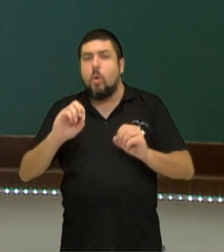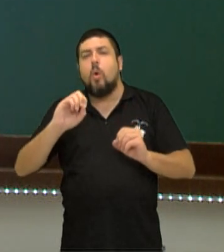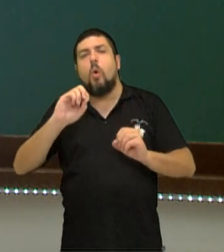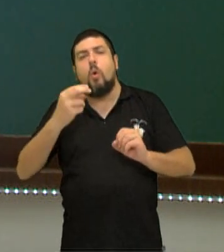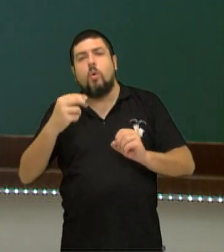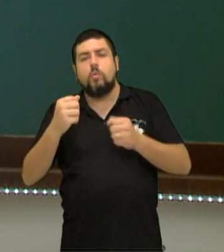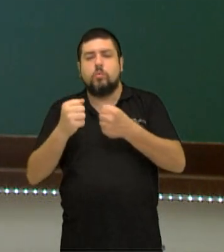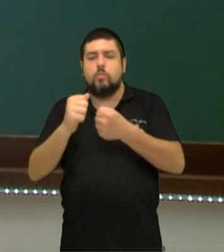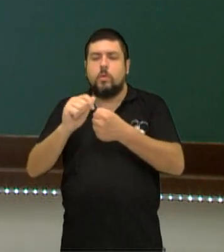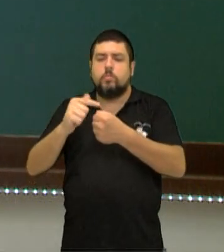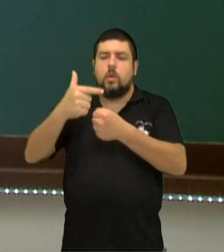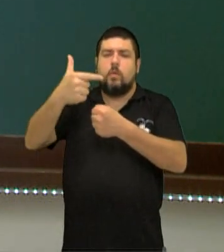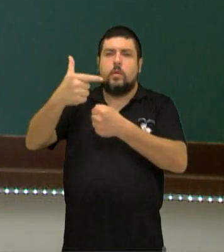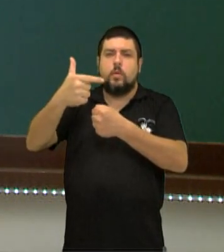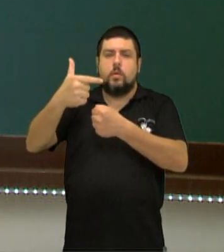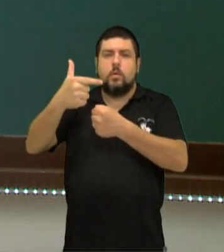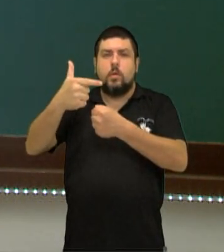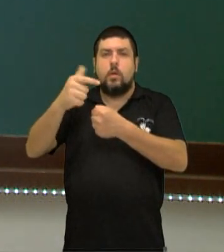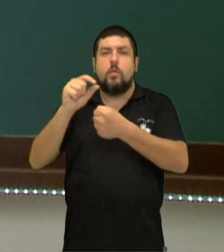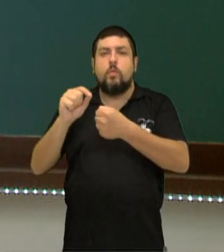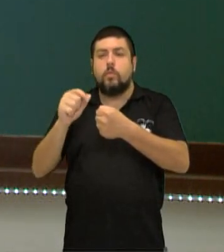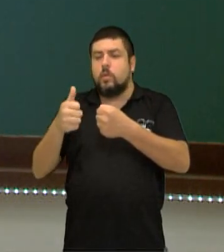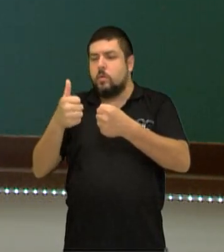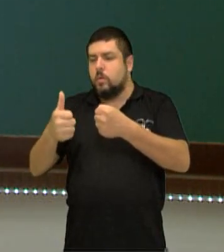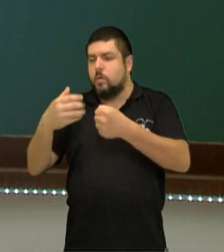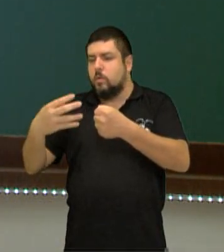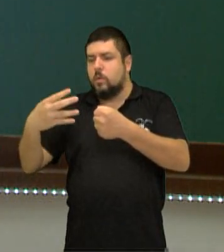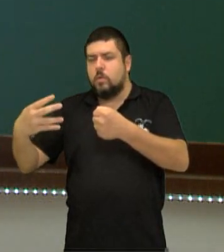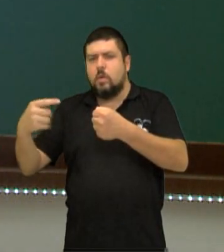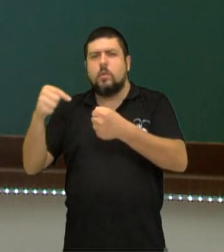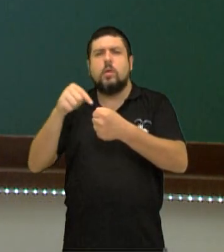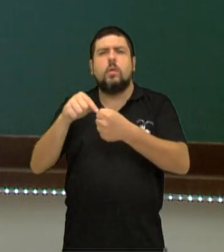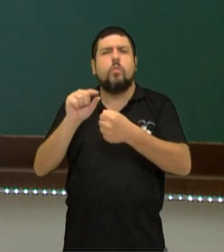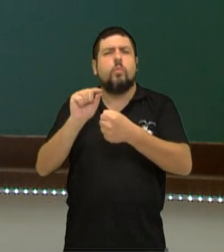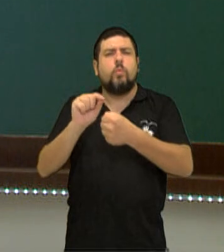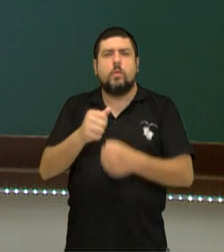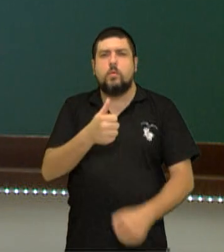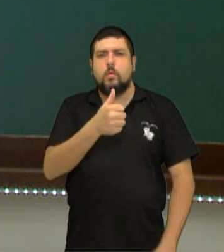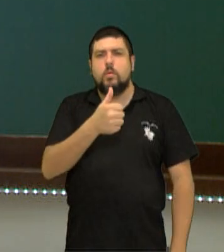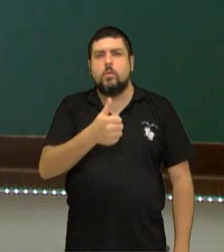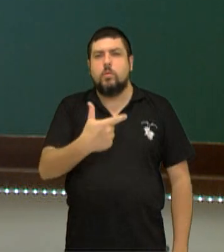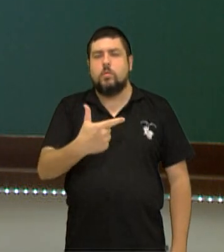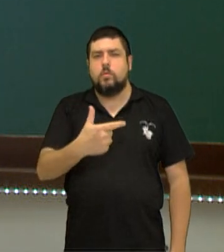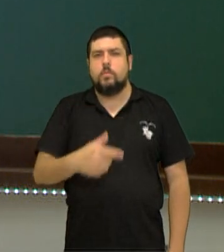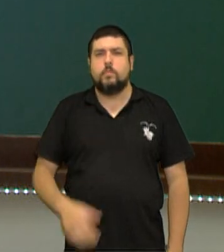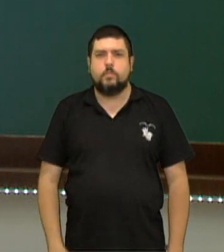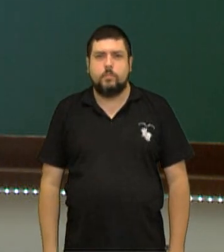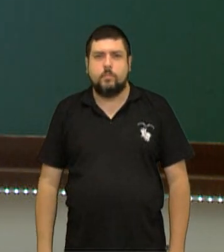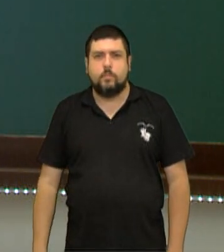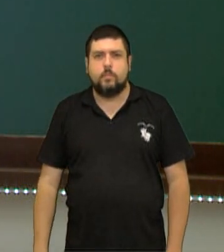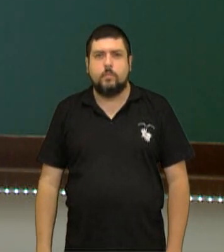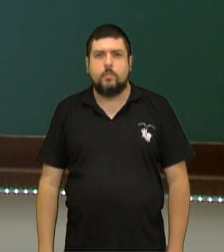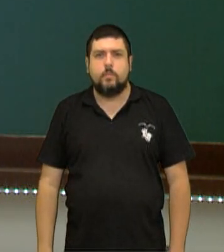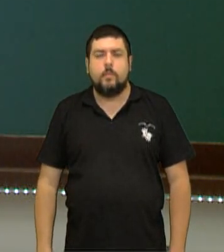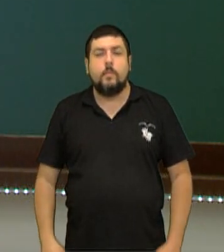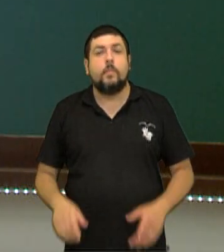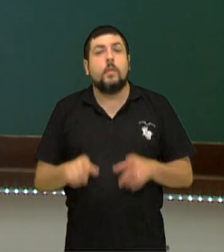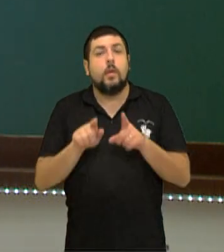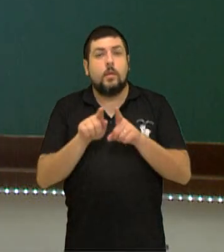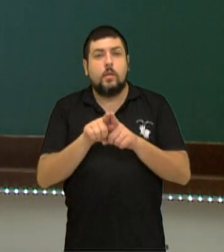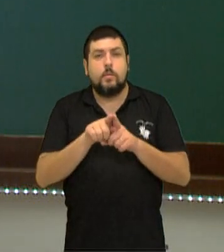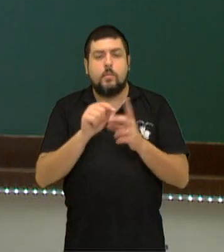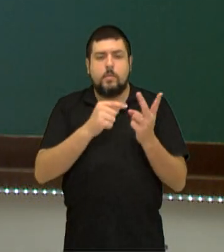12, porque 12 ao quadrado é igual a 144, ok? E a operação